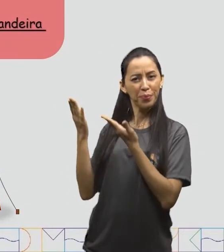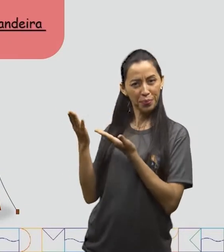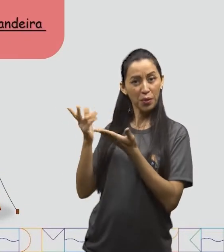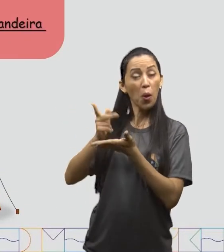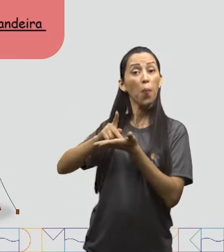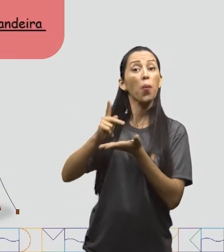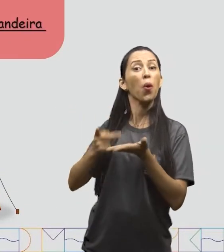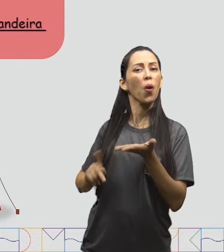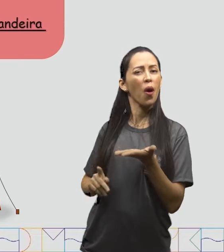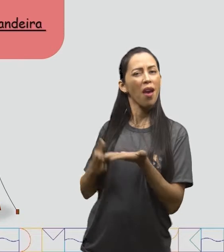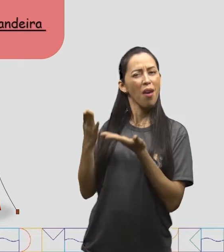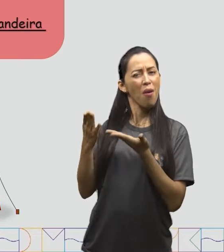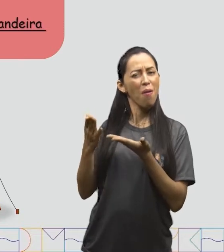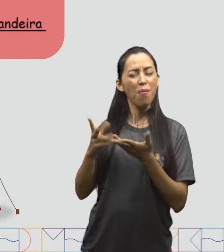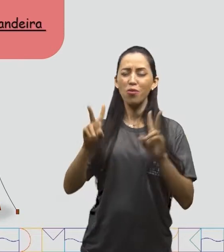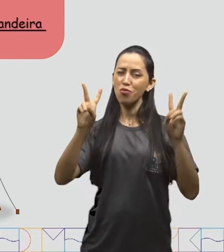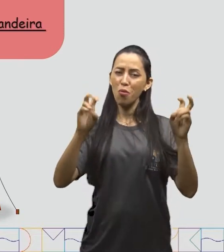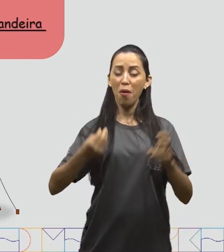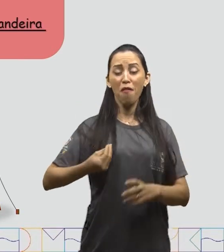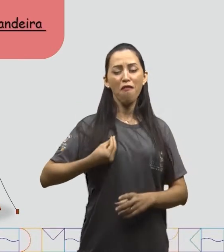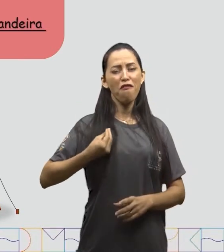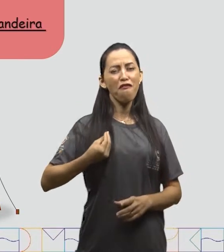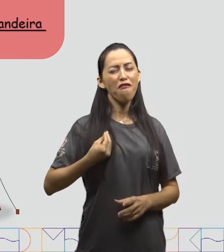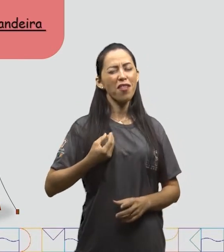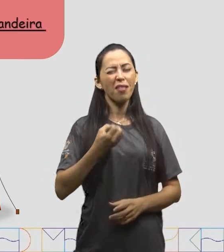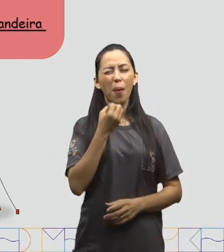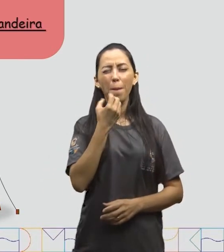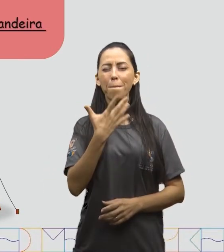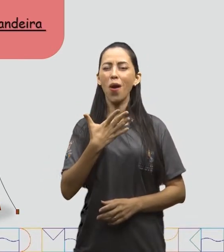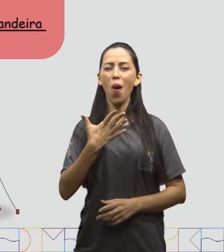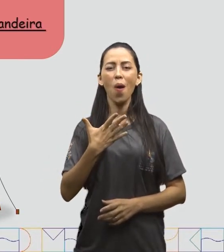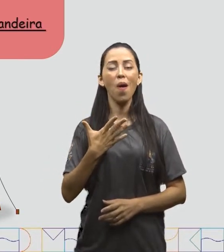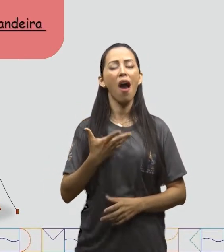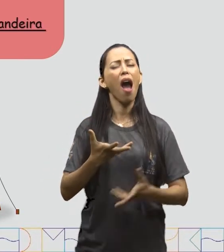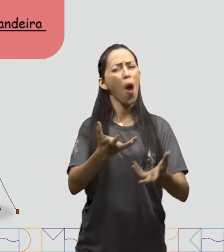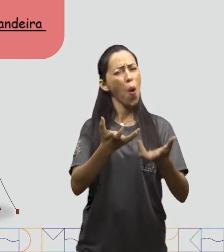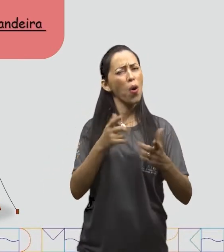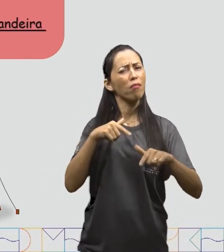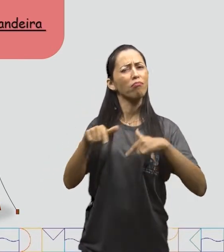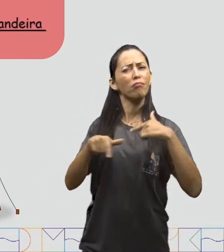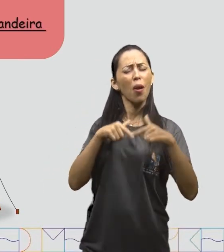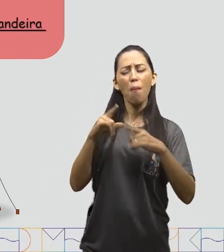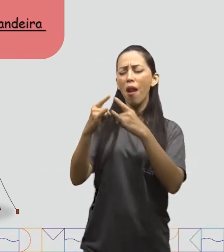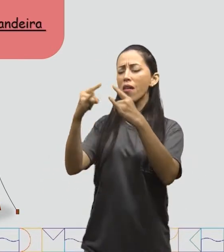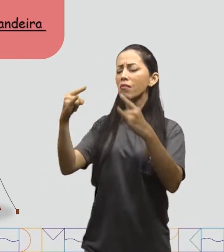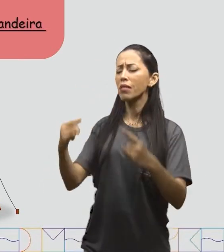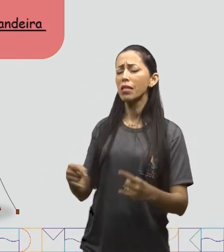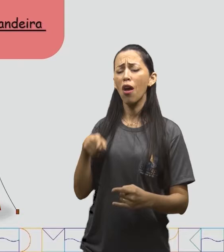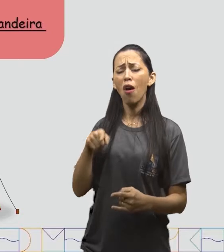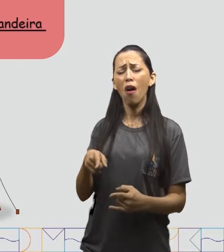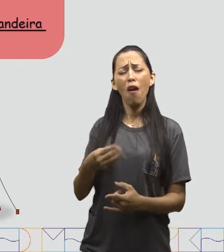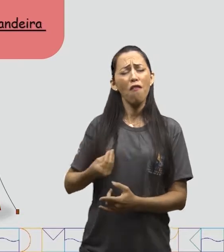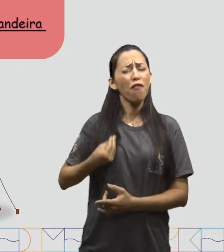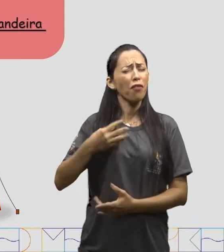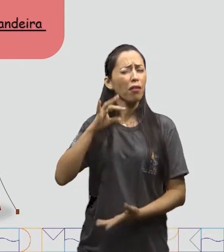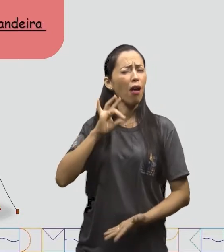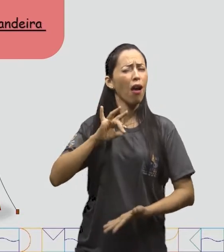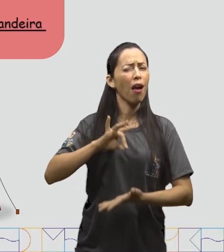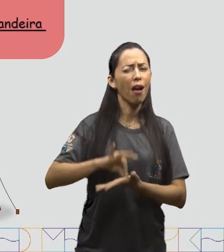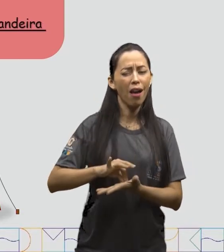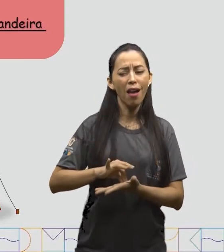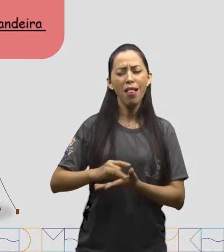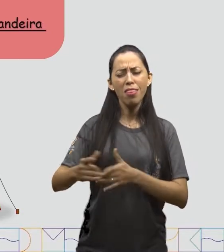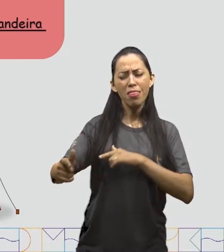vez será Isso sim que é vida boa. Eu queria ser de circo. Ai, que vida